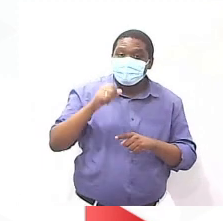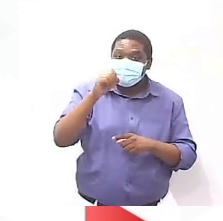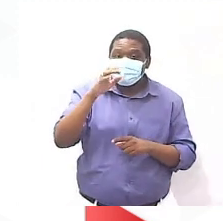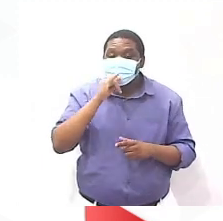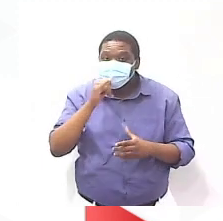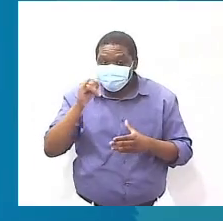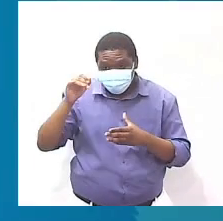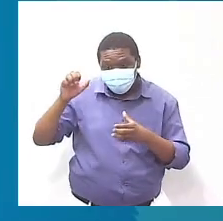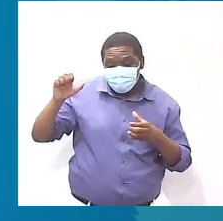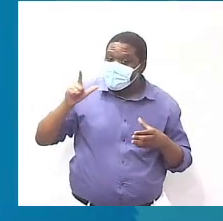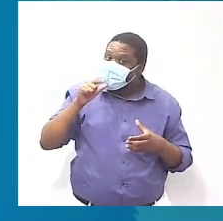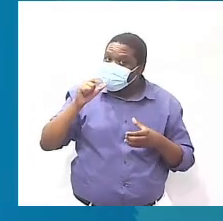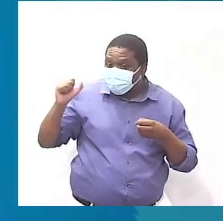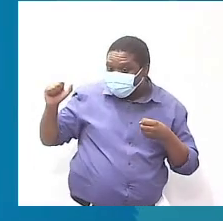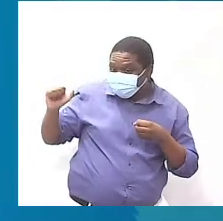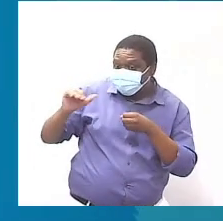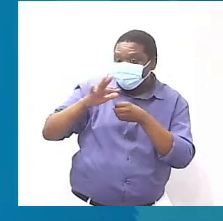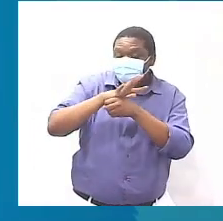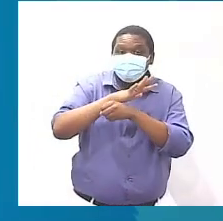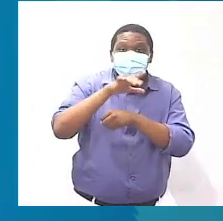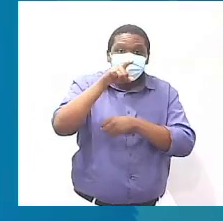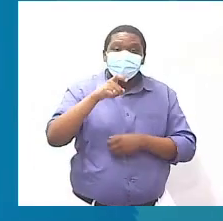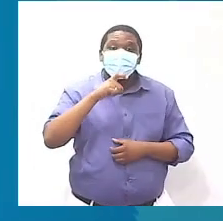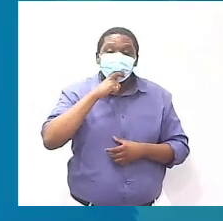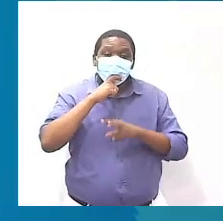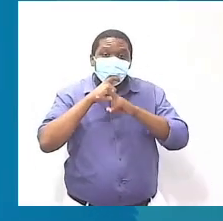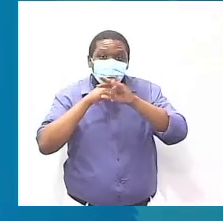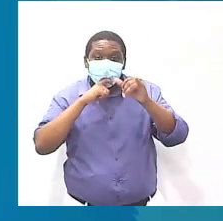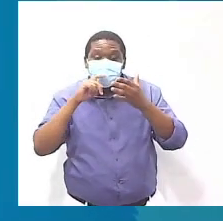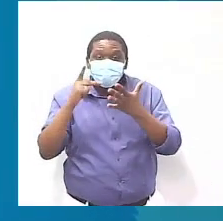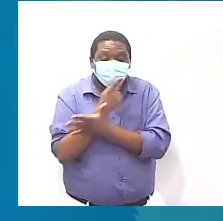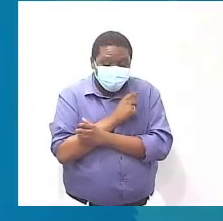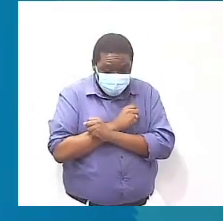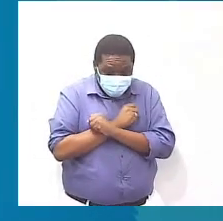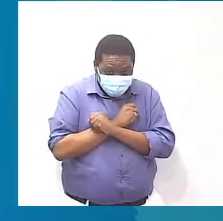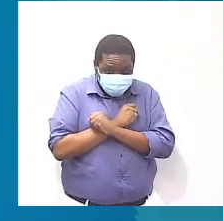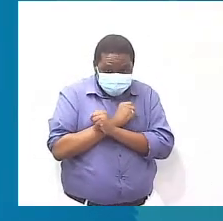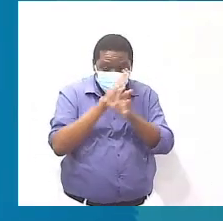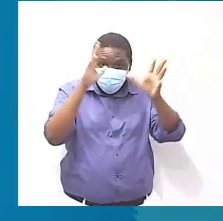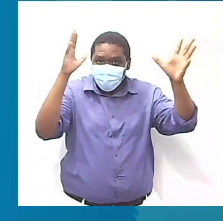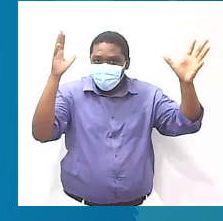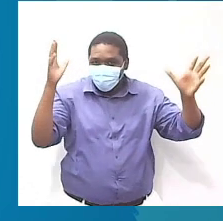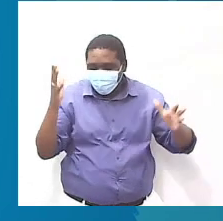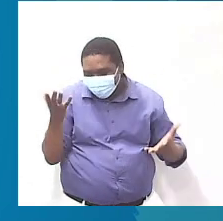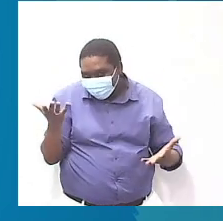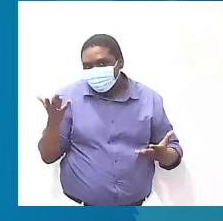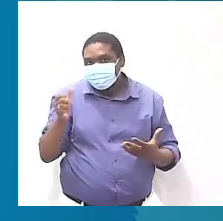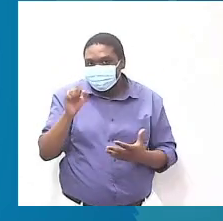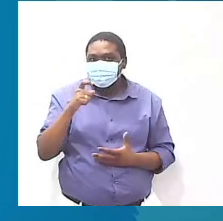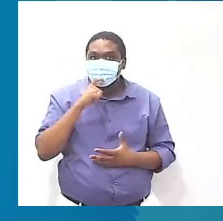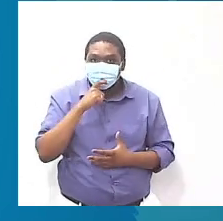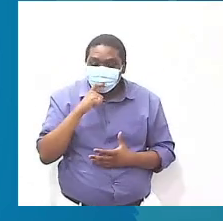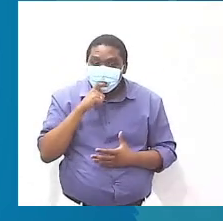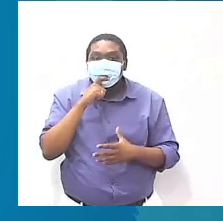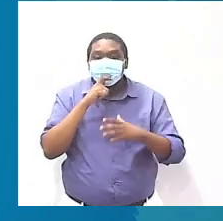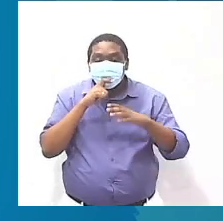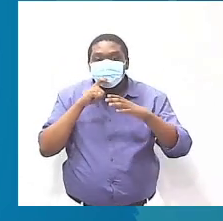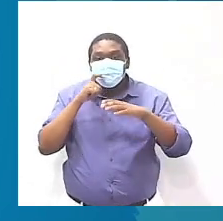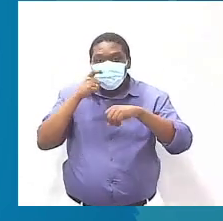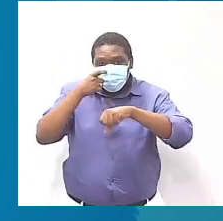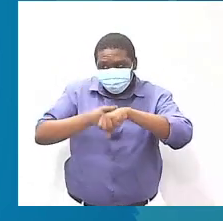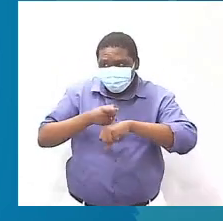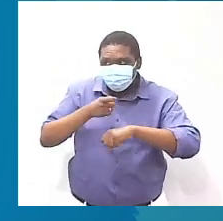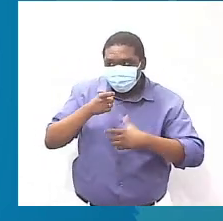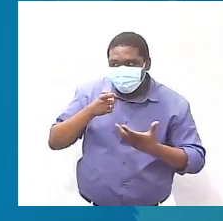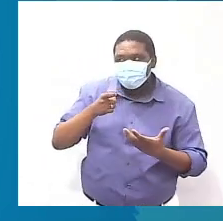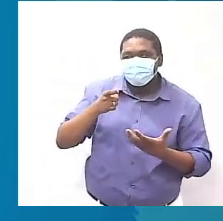você congelar esse líquido, ele vai se expandir, e aí se ele não tiver esse espaço muito bem